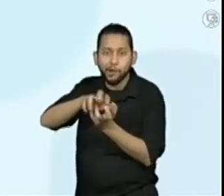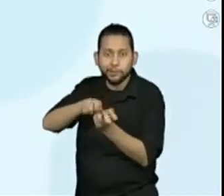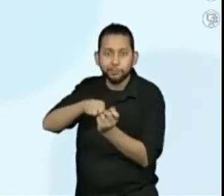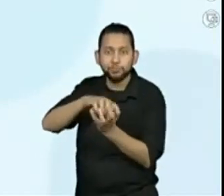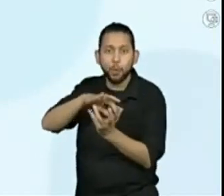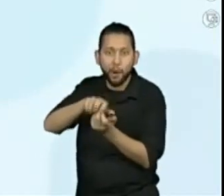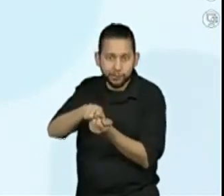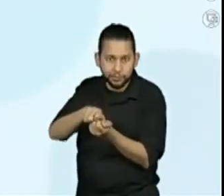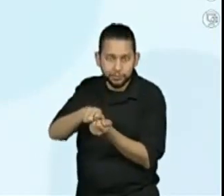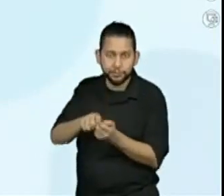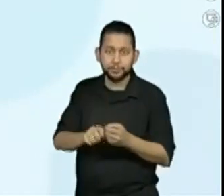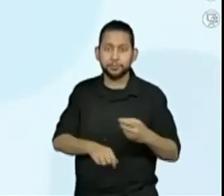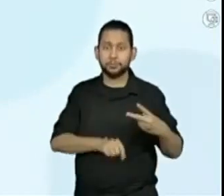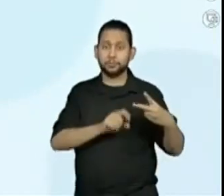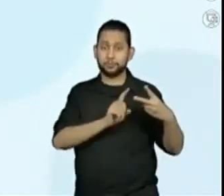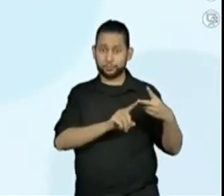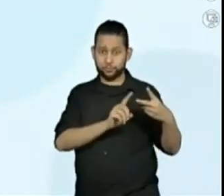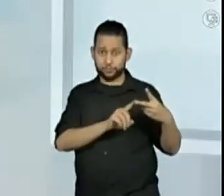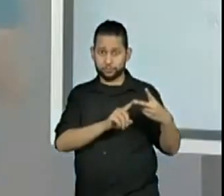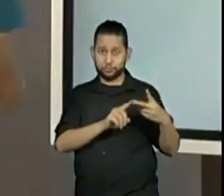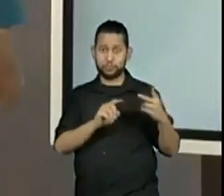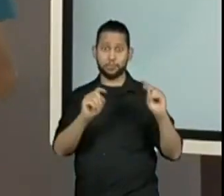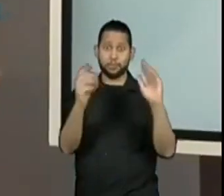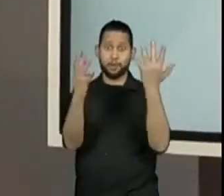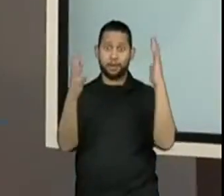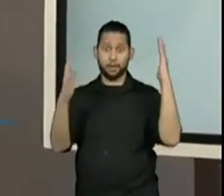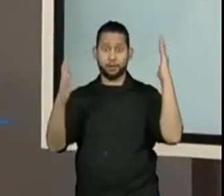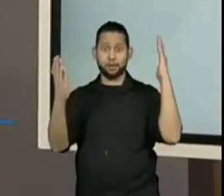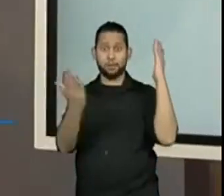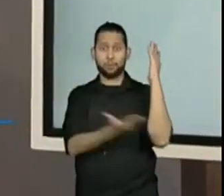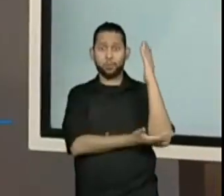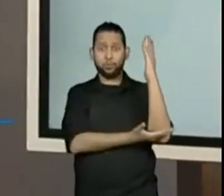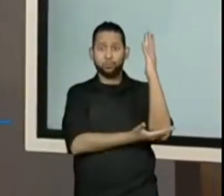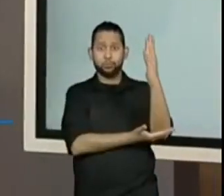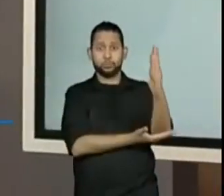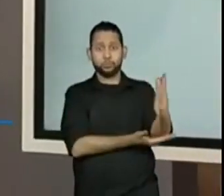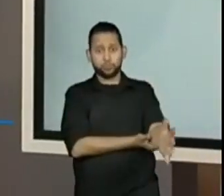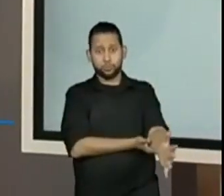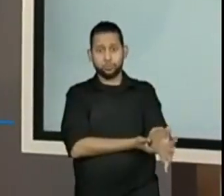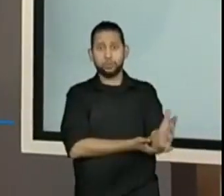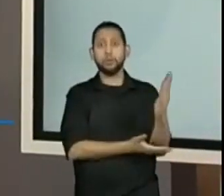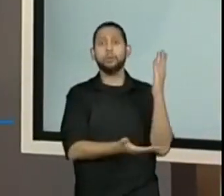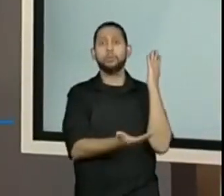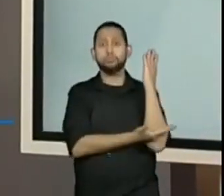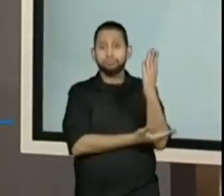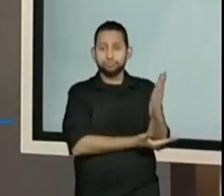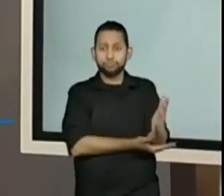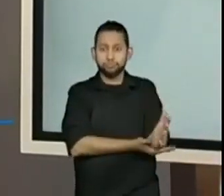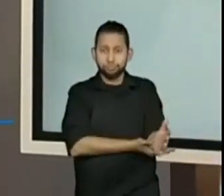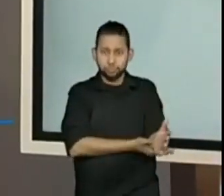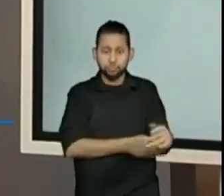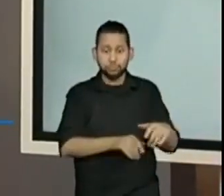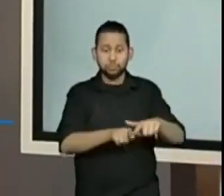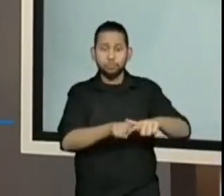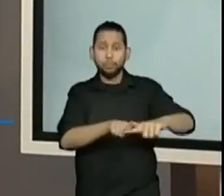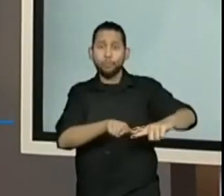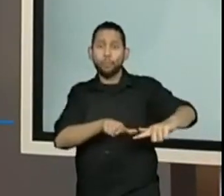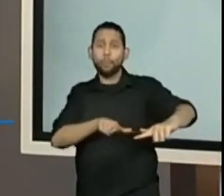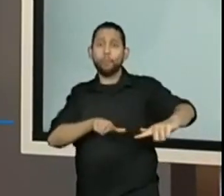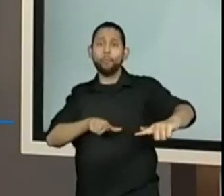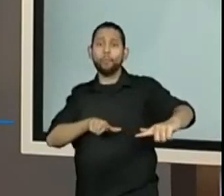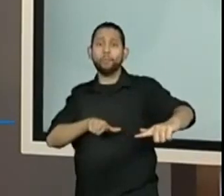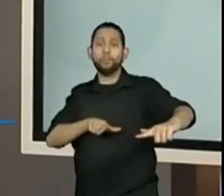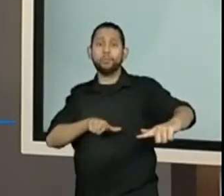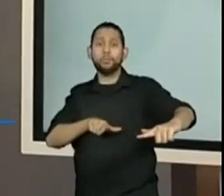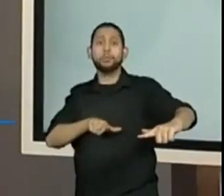causa. Nesse trecho, então, temos duas causas da destruição das matas ciliares. Vamos